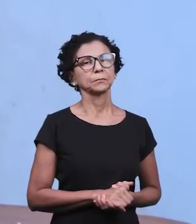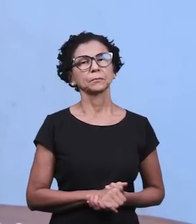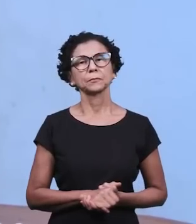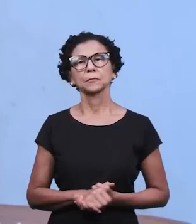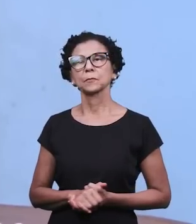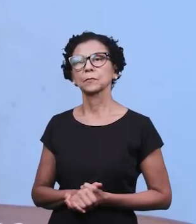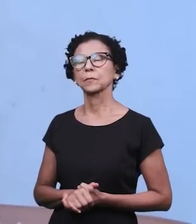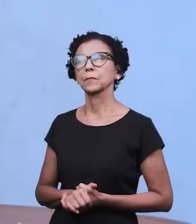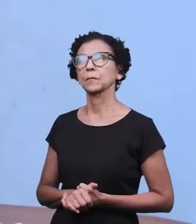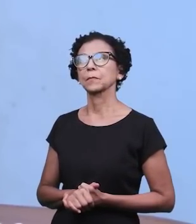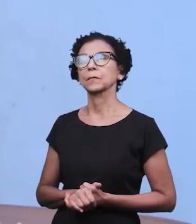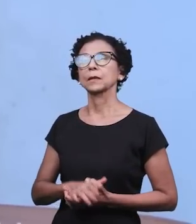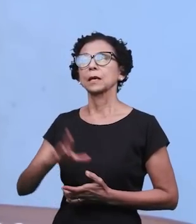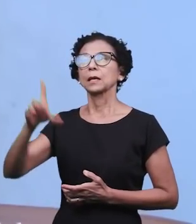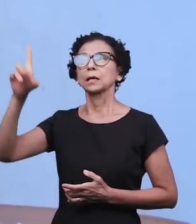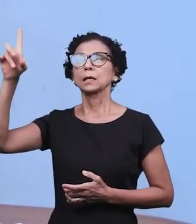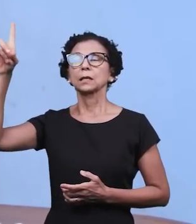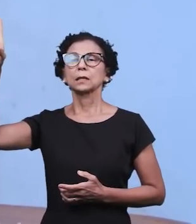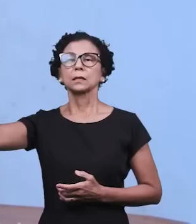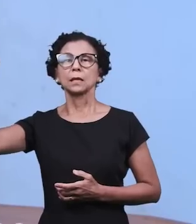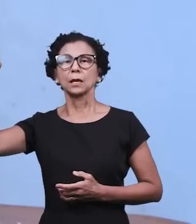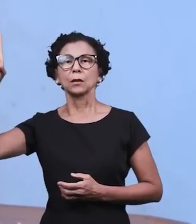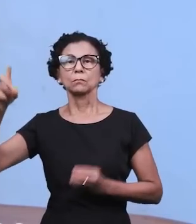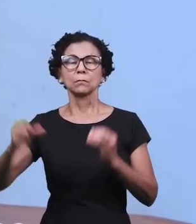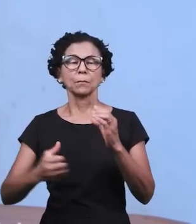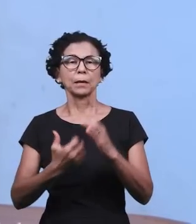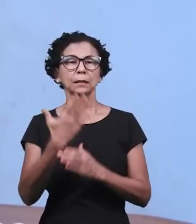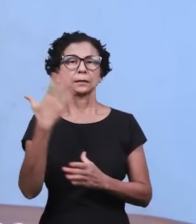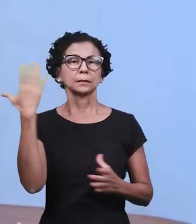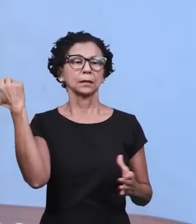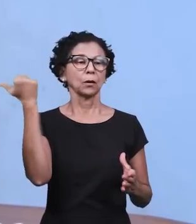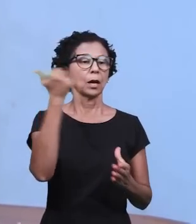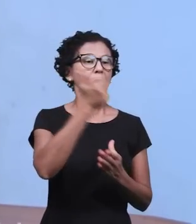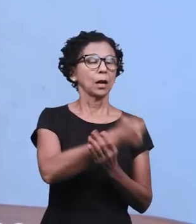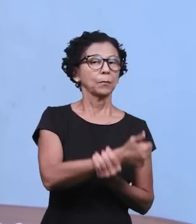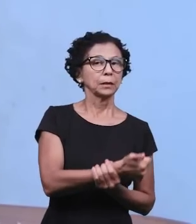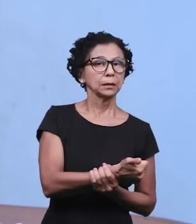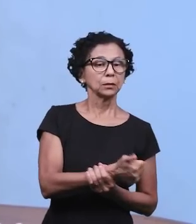Apoiando essa hipótese, que parece que é verdadeira,